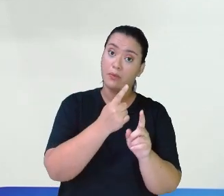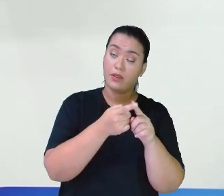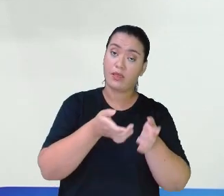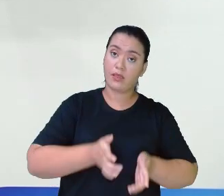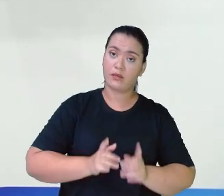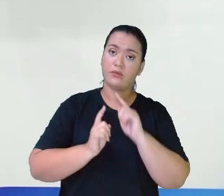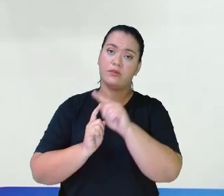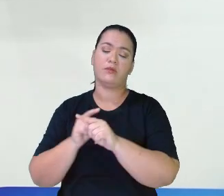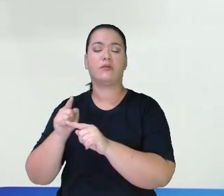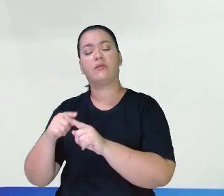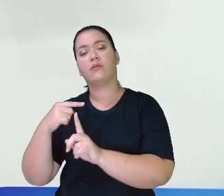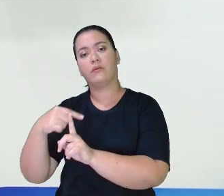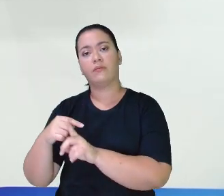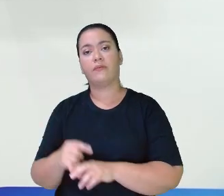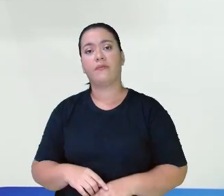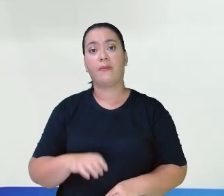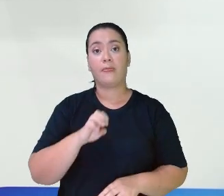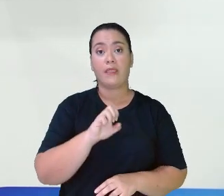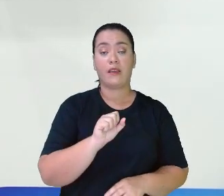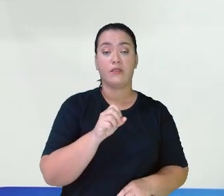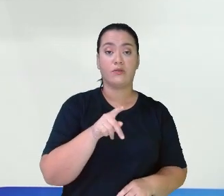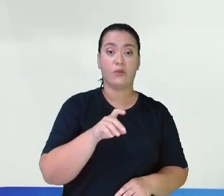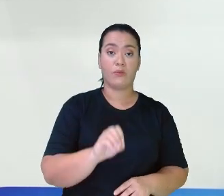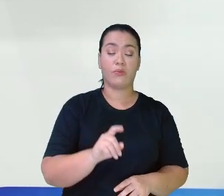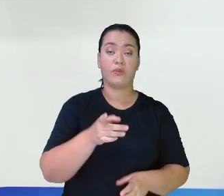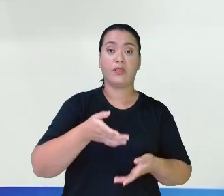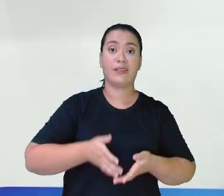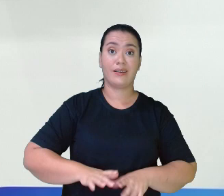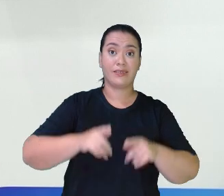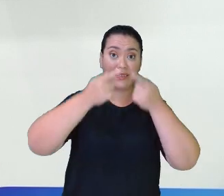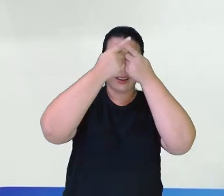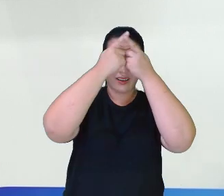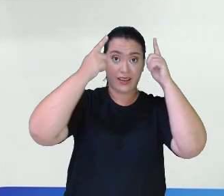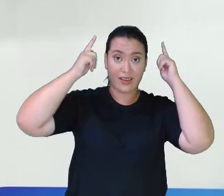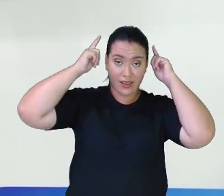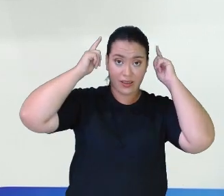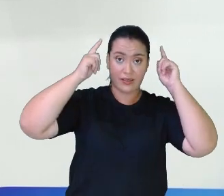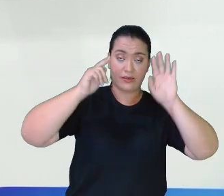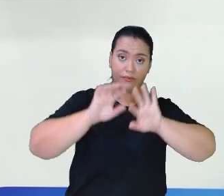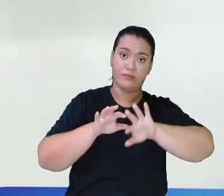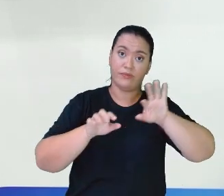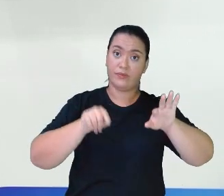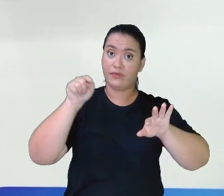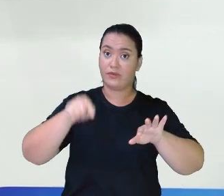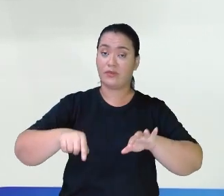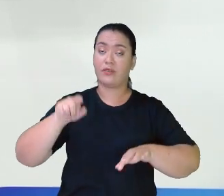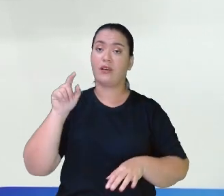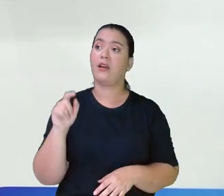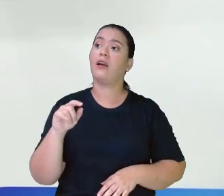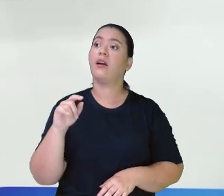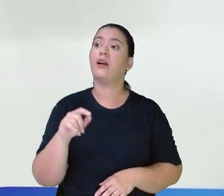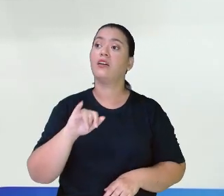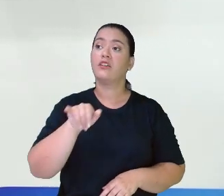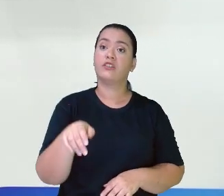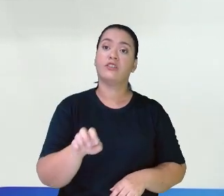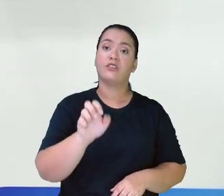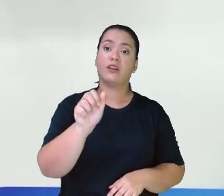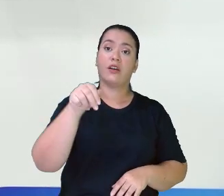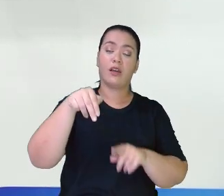veja, Esopo nasceu onde? Na Grécia. Já La Fontaine